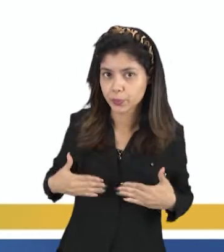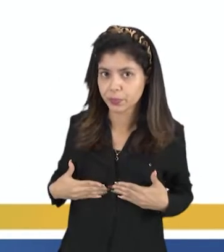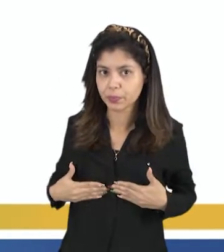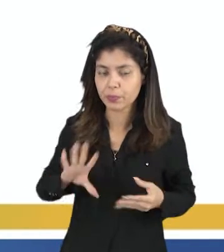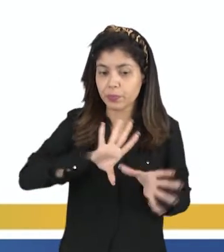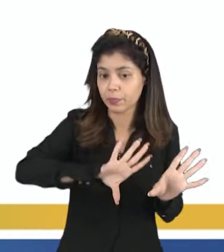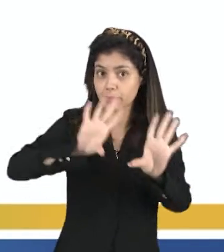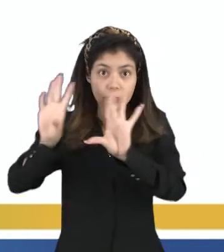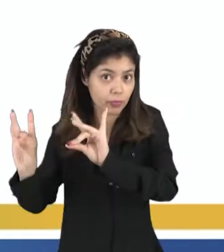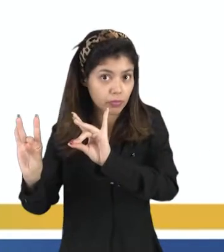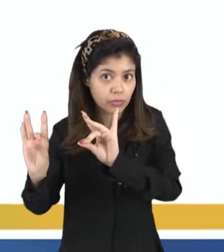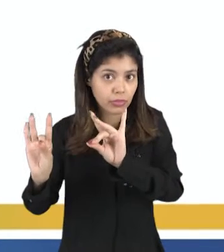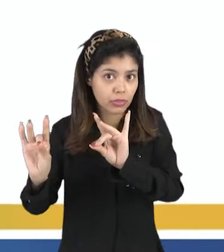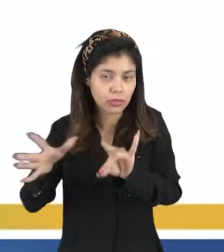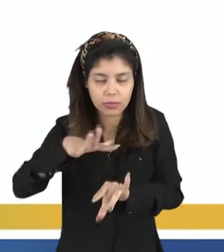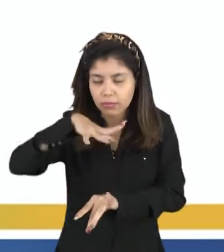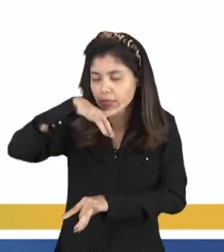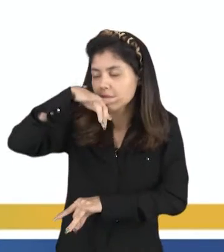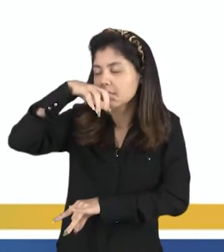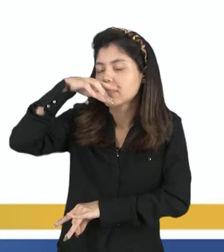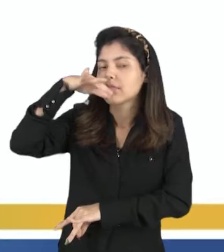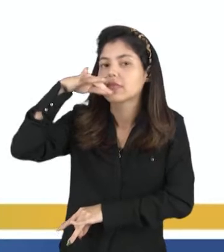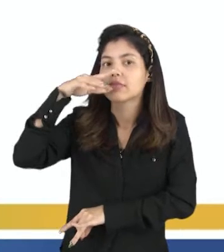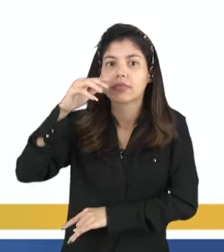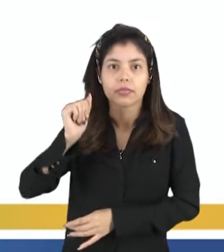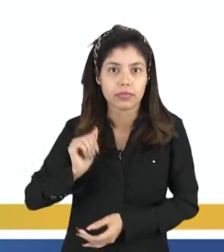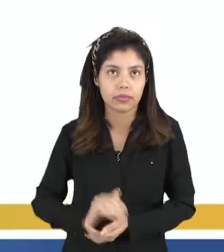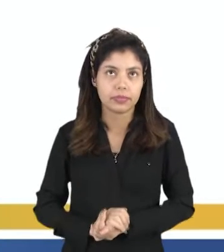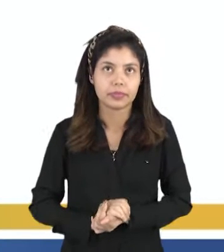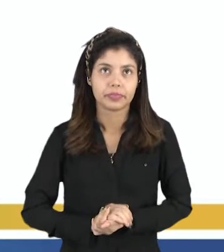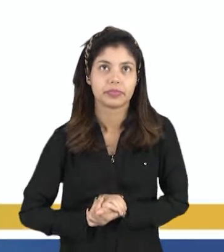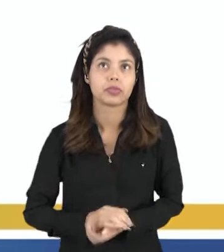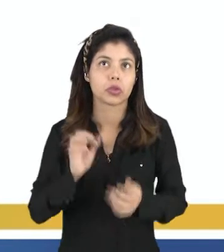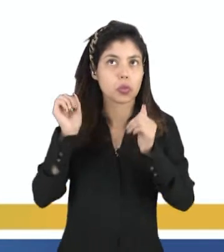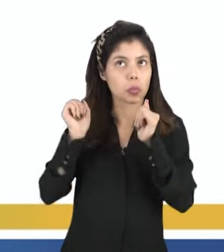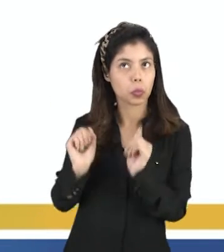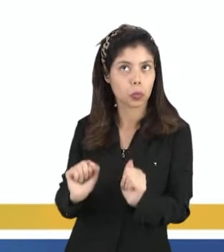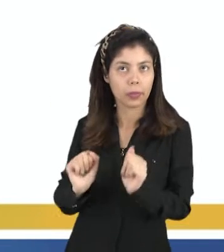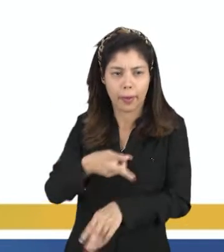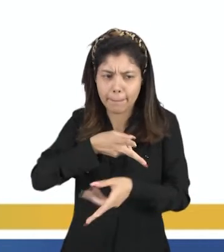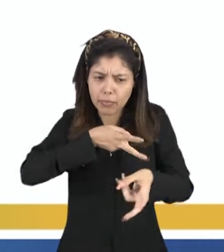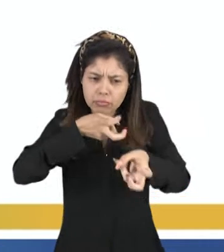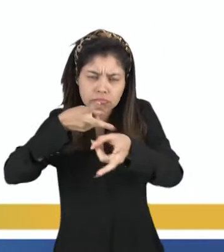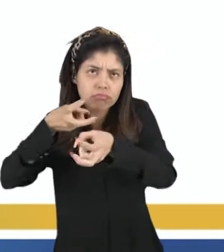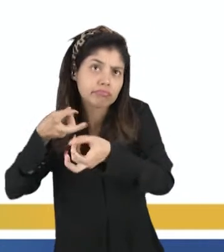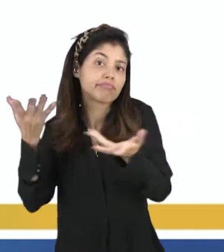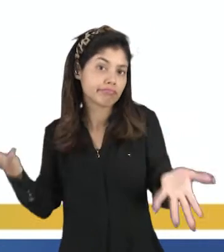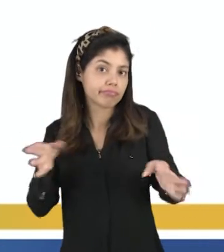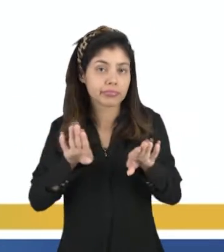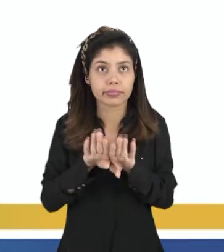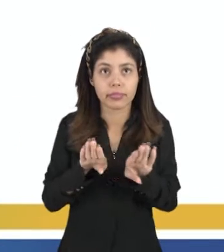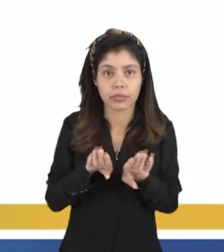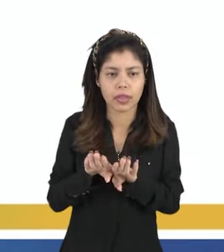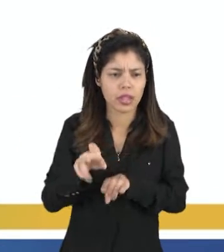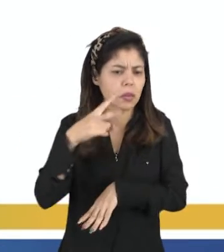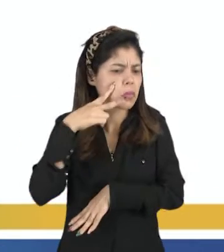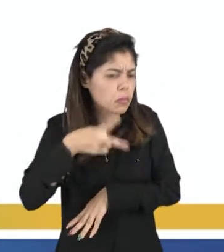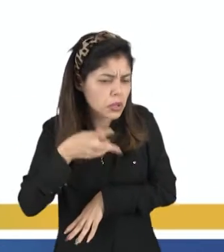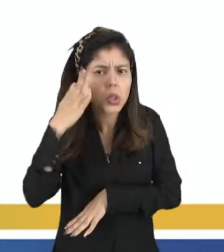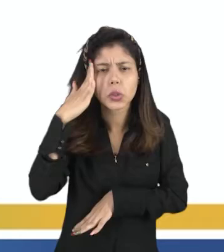é através dele que nós sentimos os cheiros, os odores. Eles podem ser percebidos e podem ser